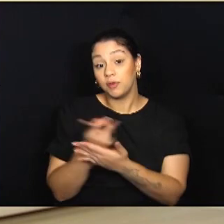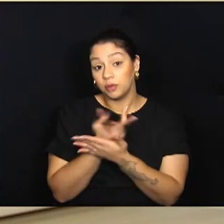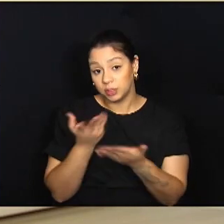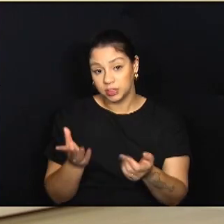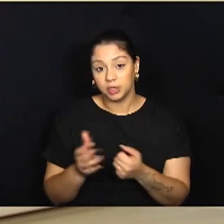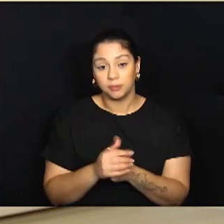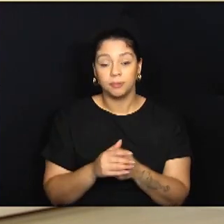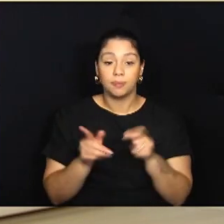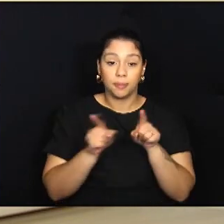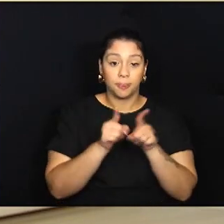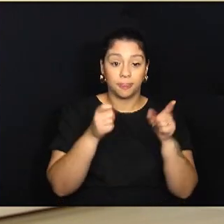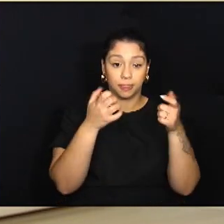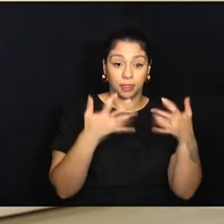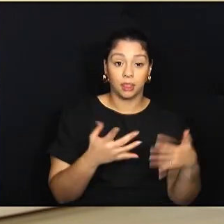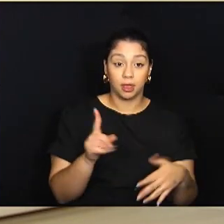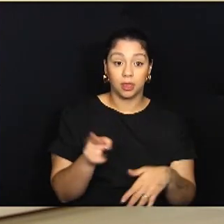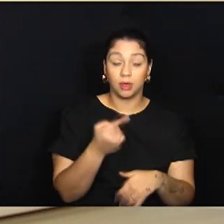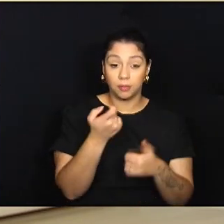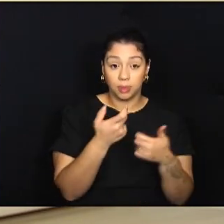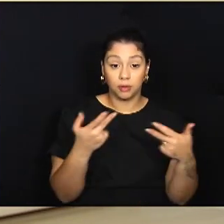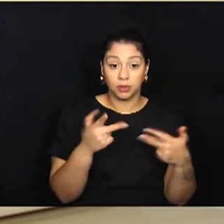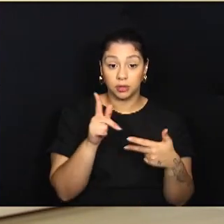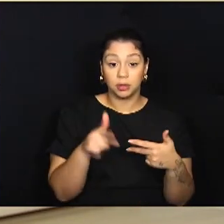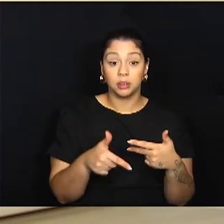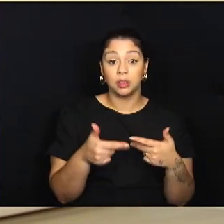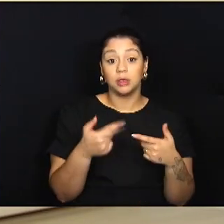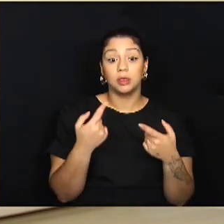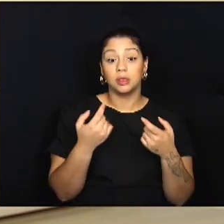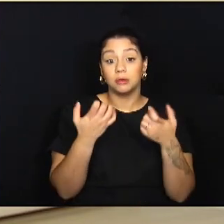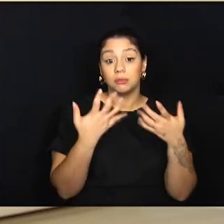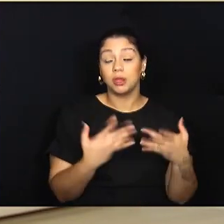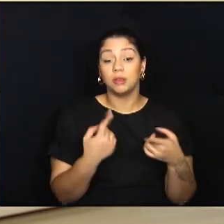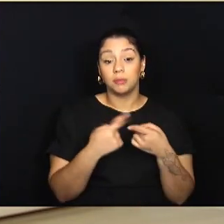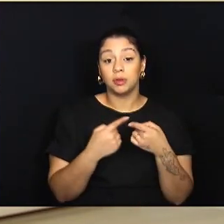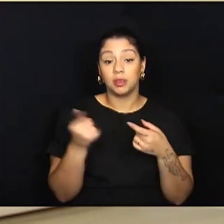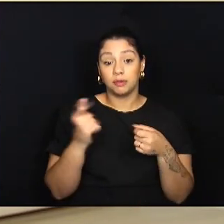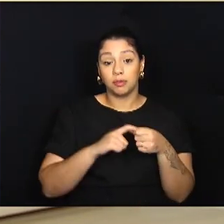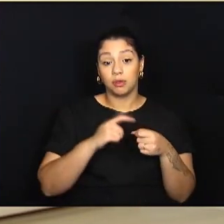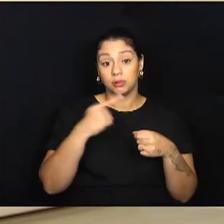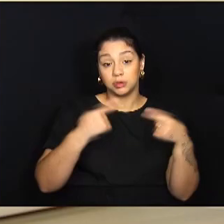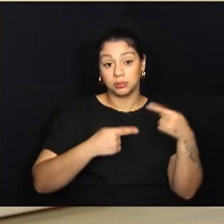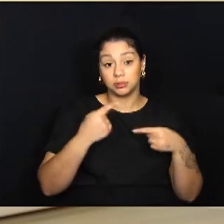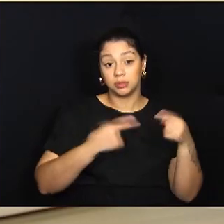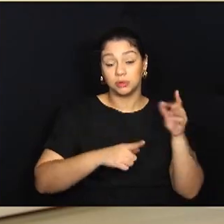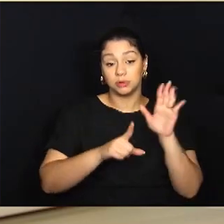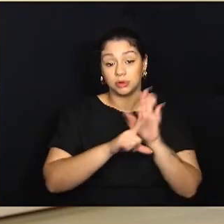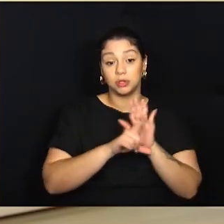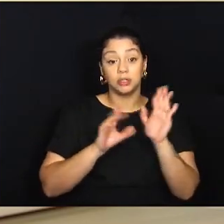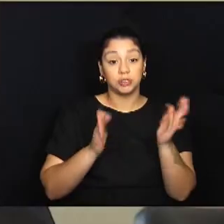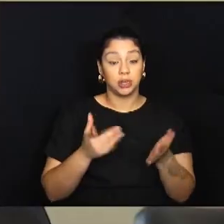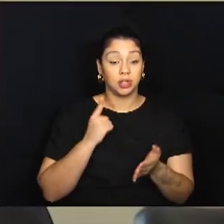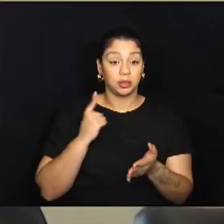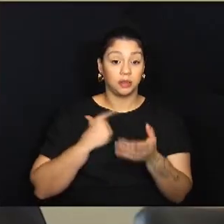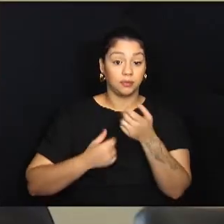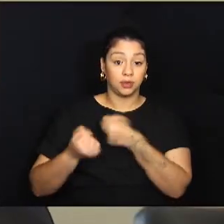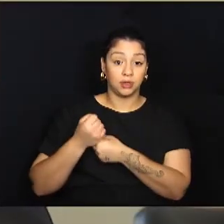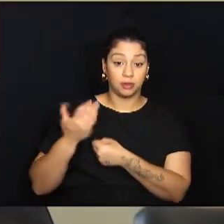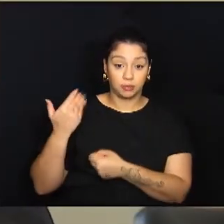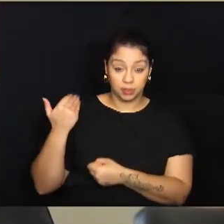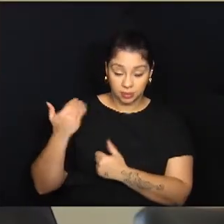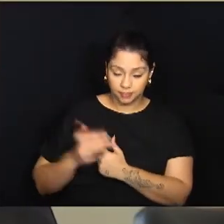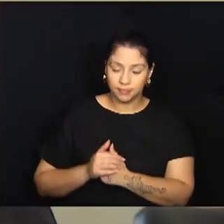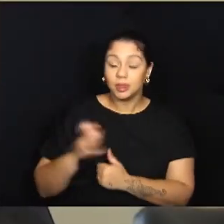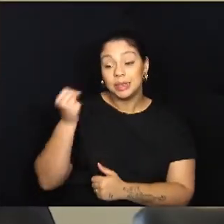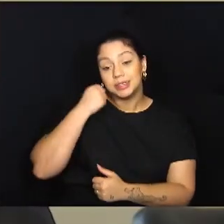um dos pontos que justifica a volta da discussão do projeto, que já esteve em pauta o ano passado. O próprio